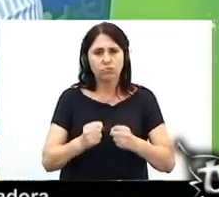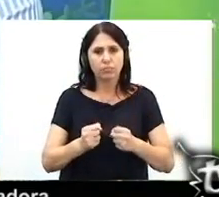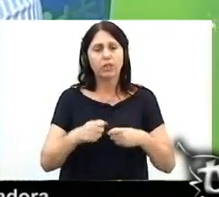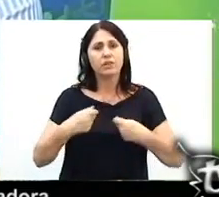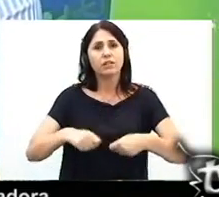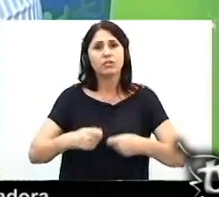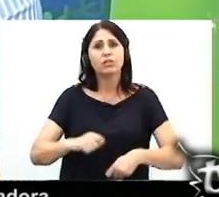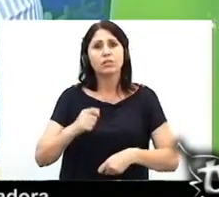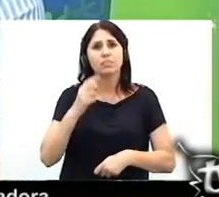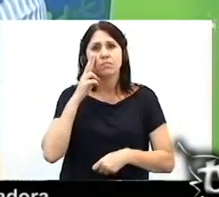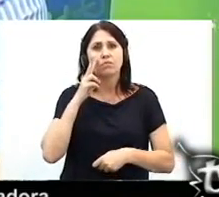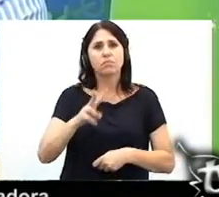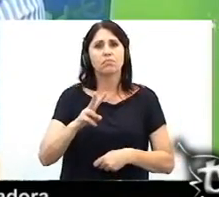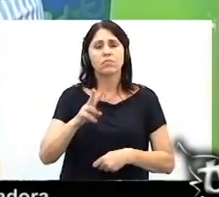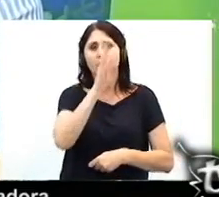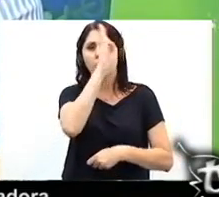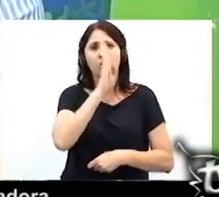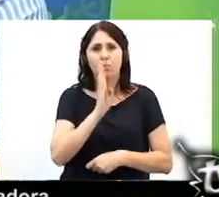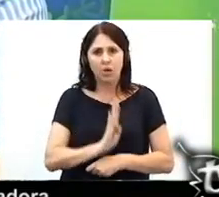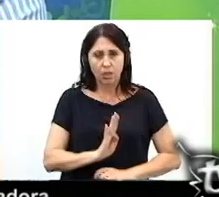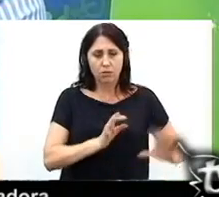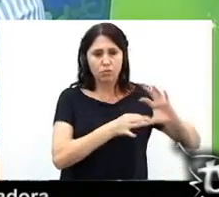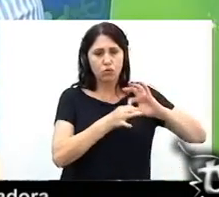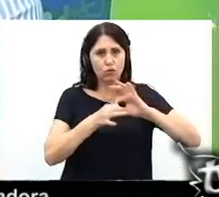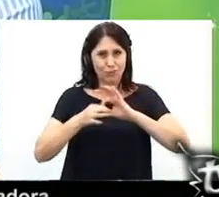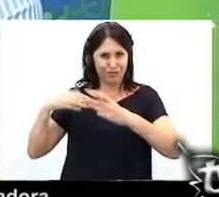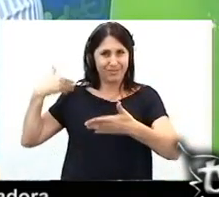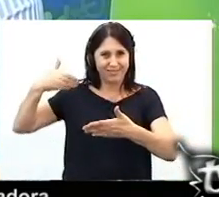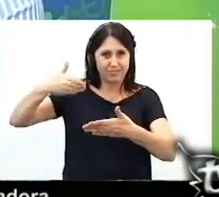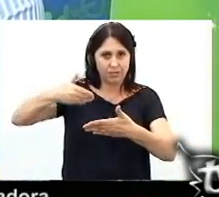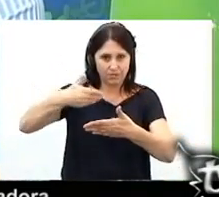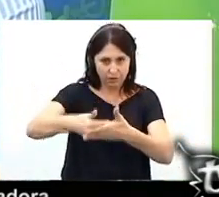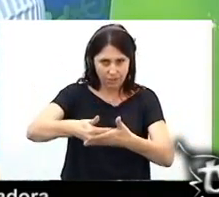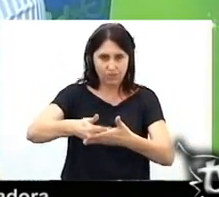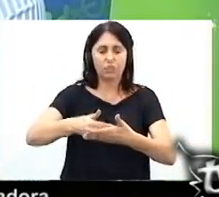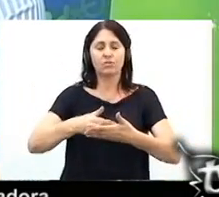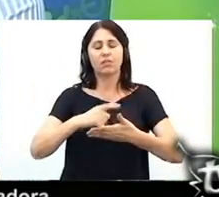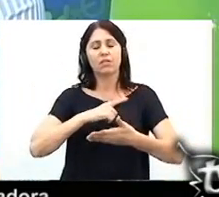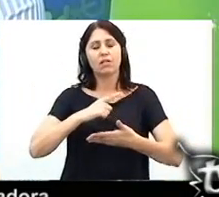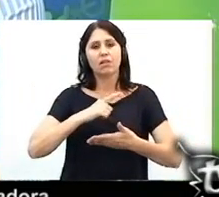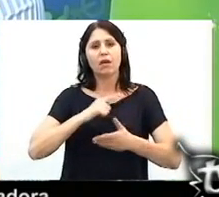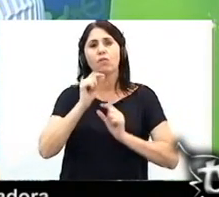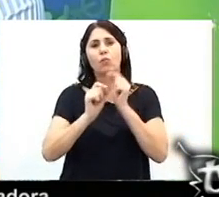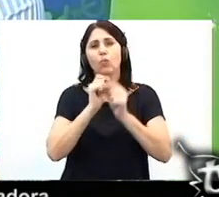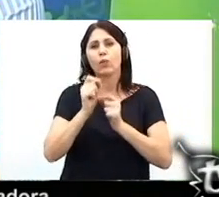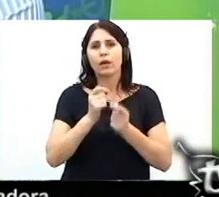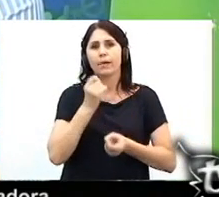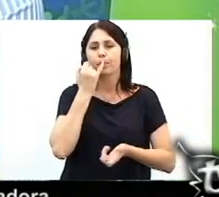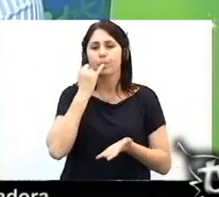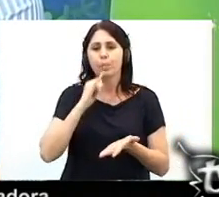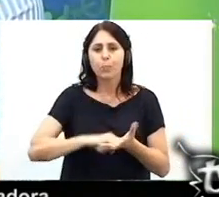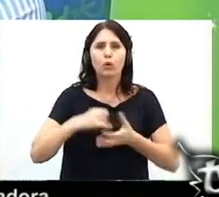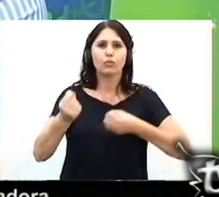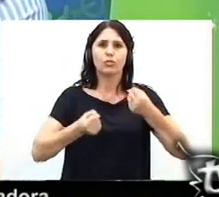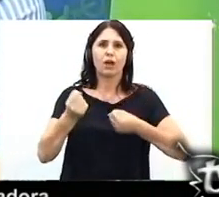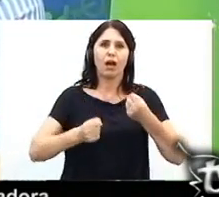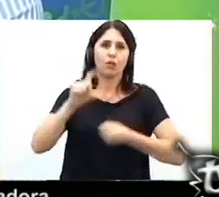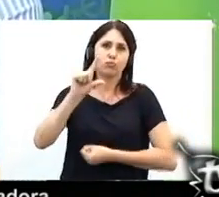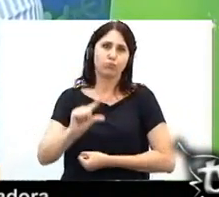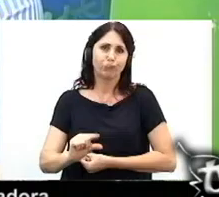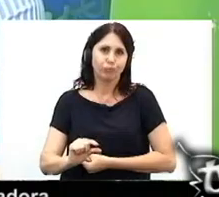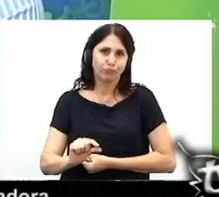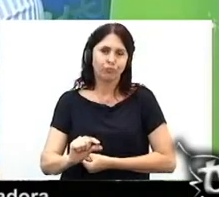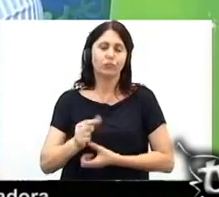principal alternativa de mobilidade na cidade. Isso também, claro, entra num problema altamente